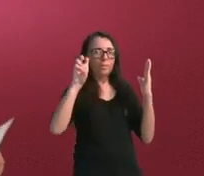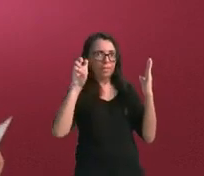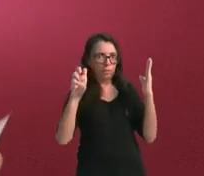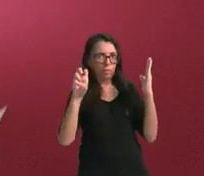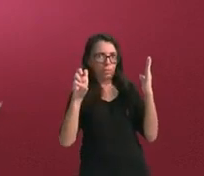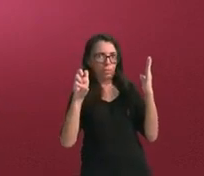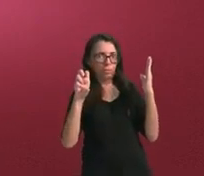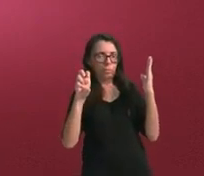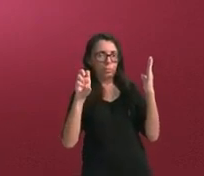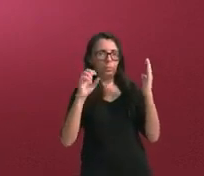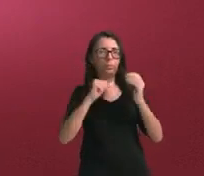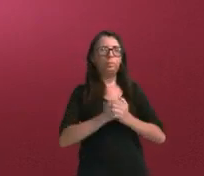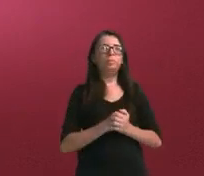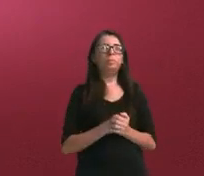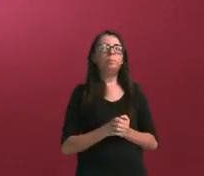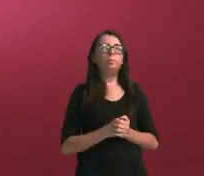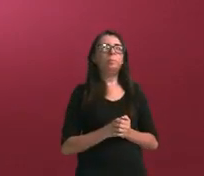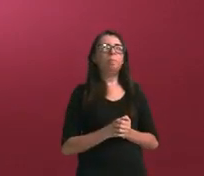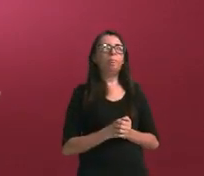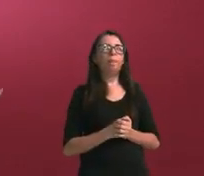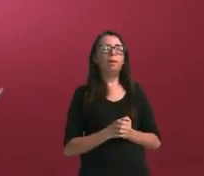5. Ao entrares